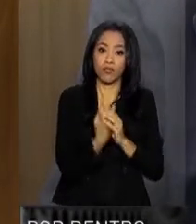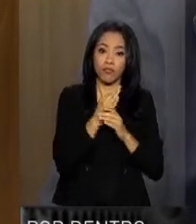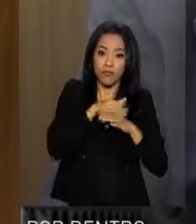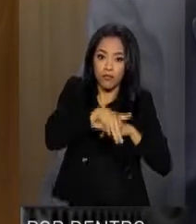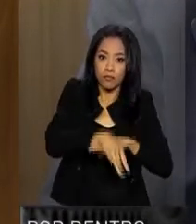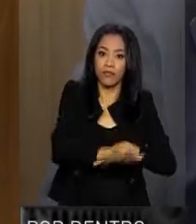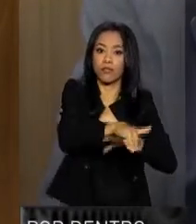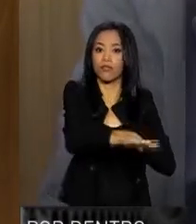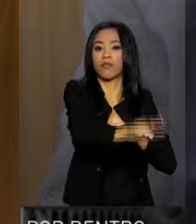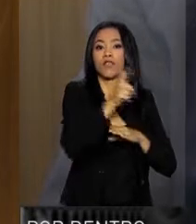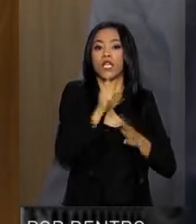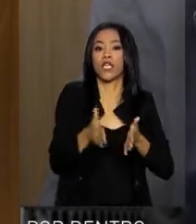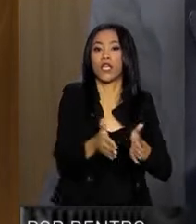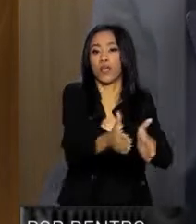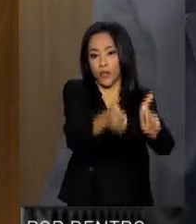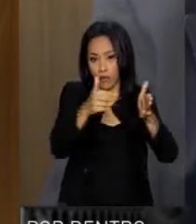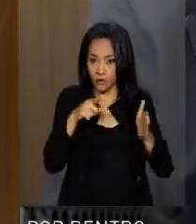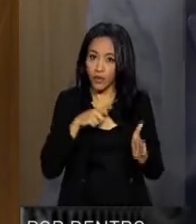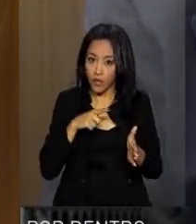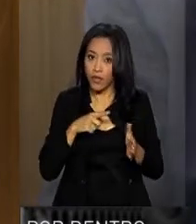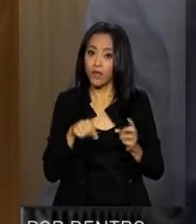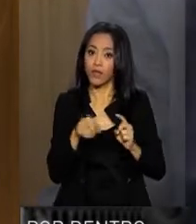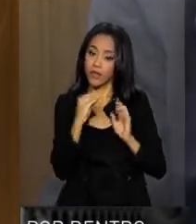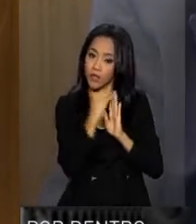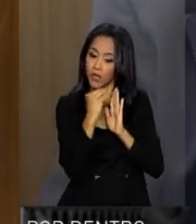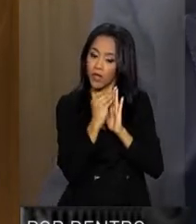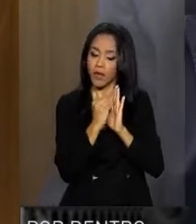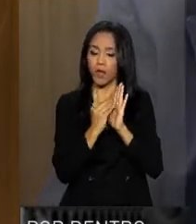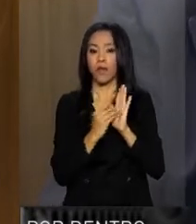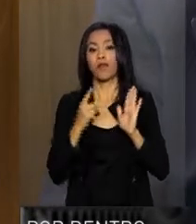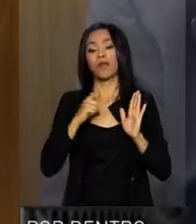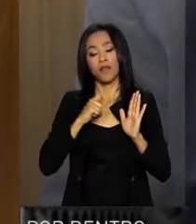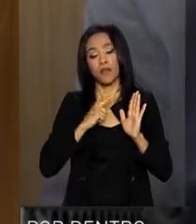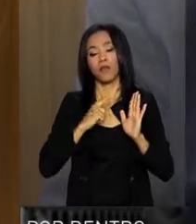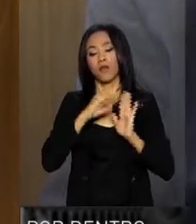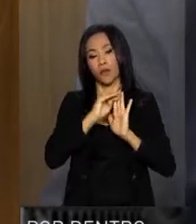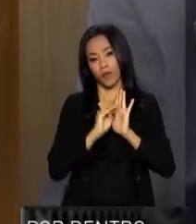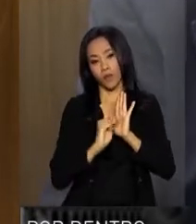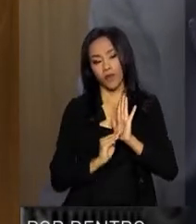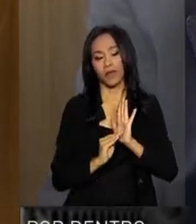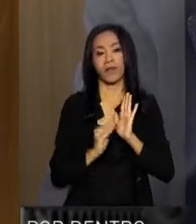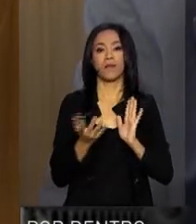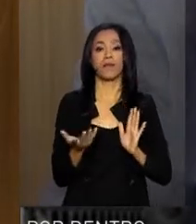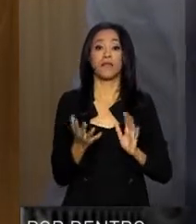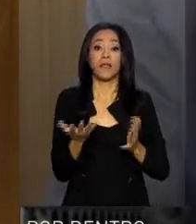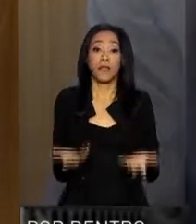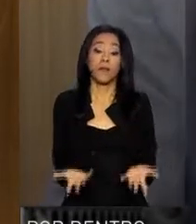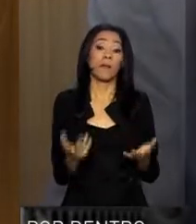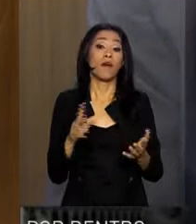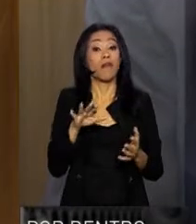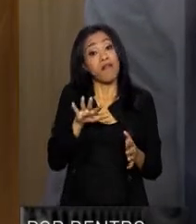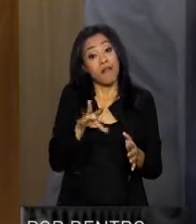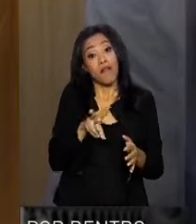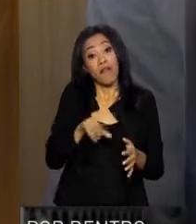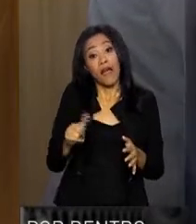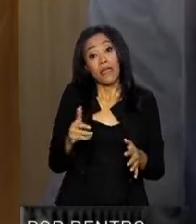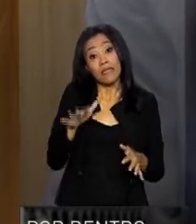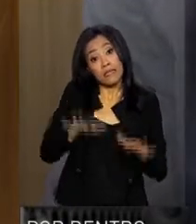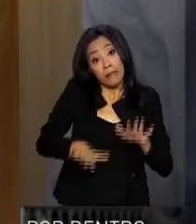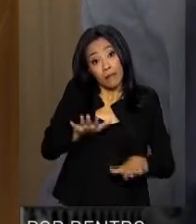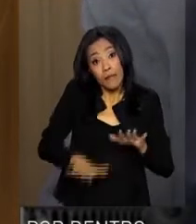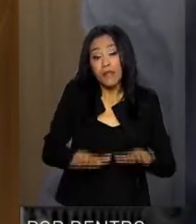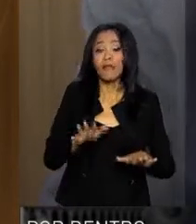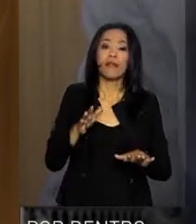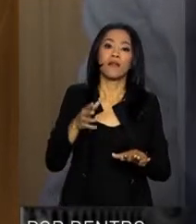estão já disponibilizados através do serviço florestal da secretaria de biodiversidade então vai depender das ações